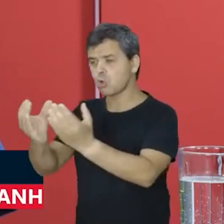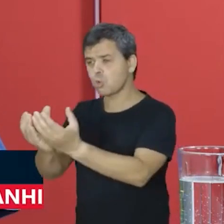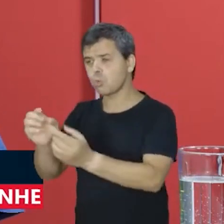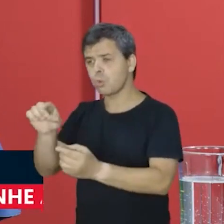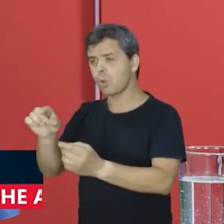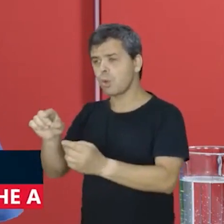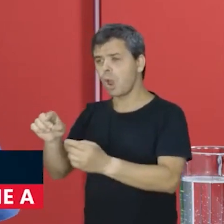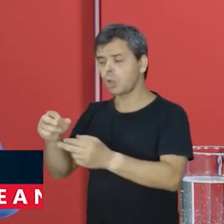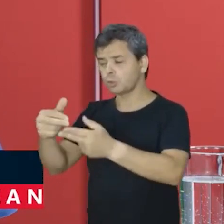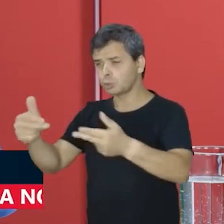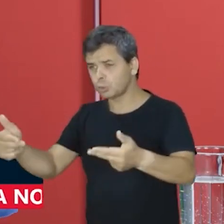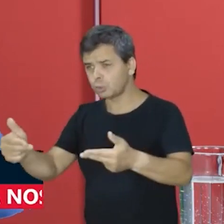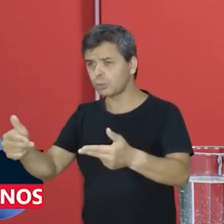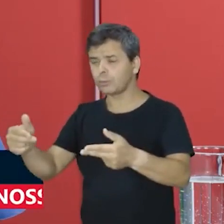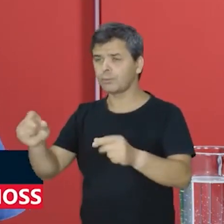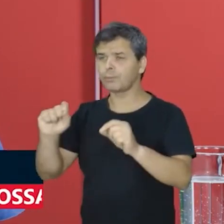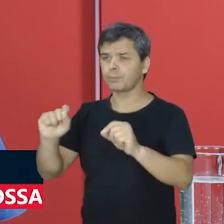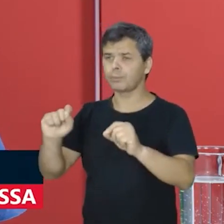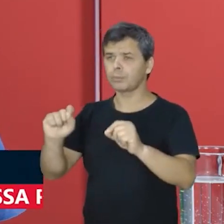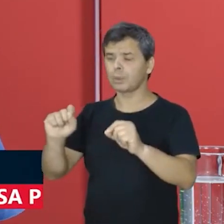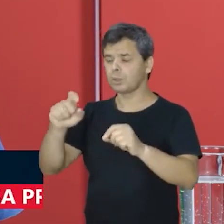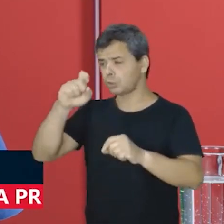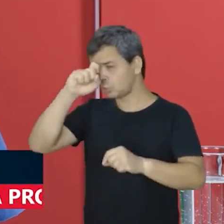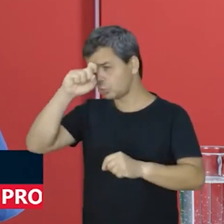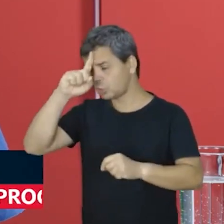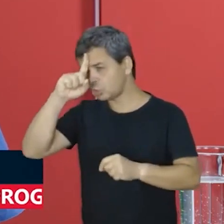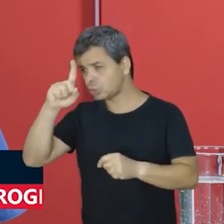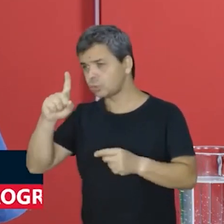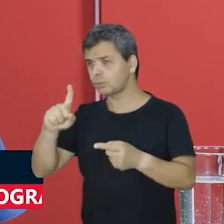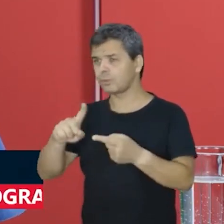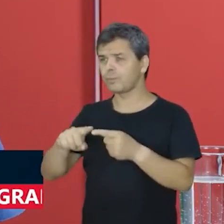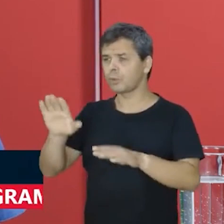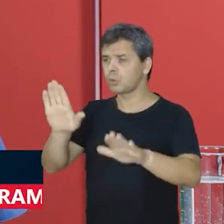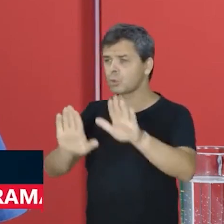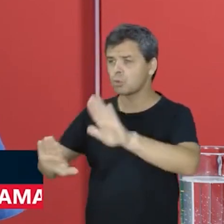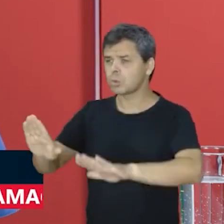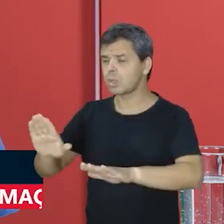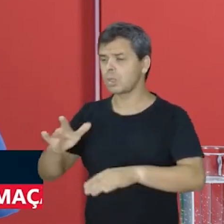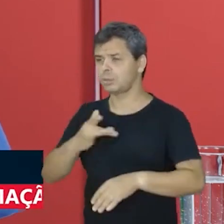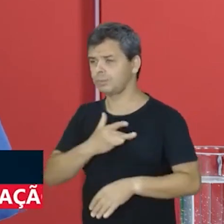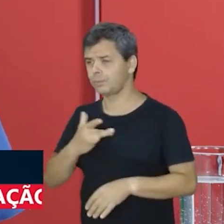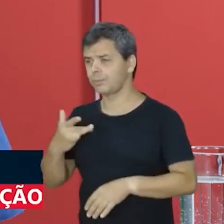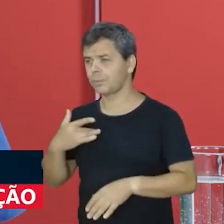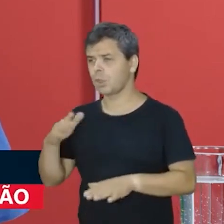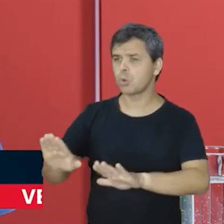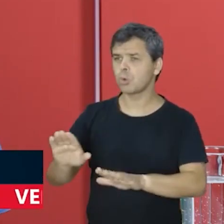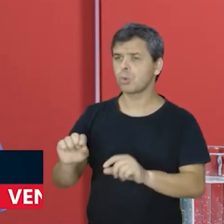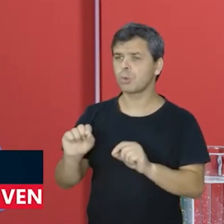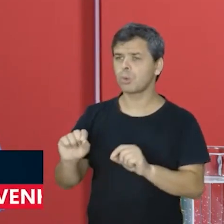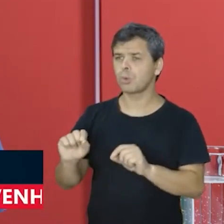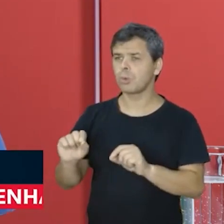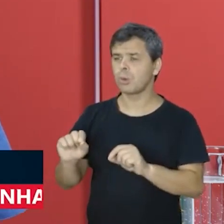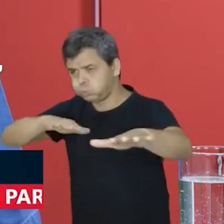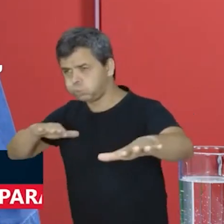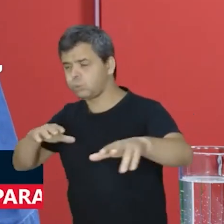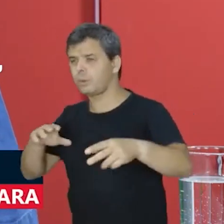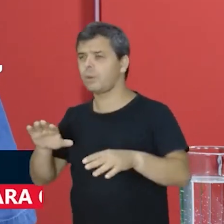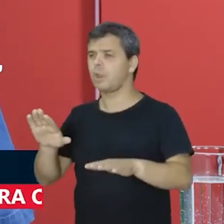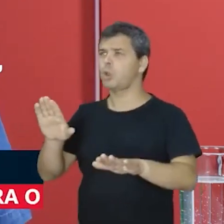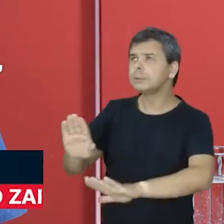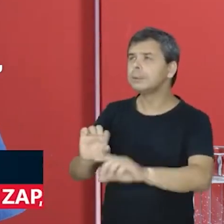ter as condições de hospital, de cuidar da saúde, cuidar também das